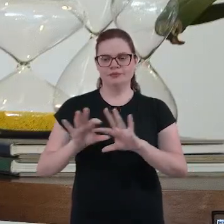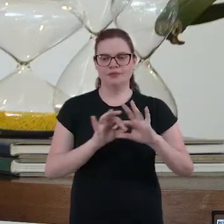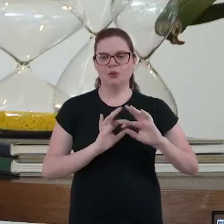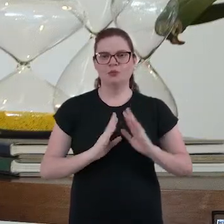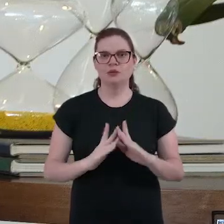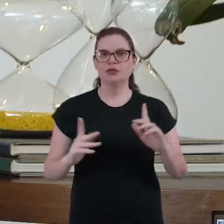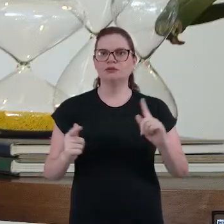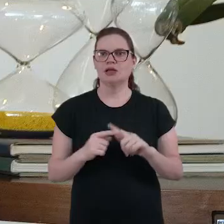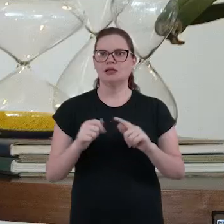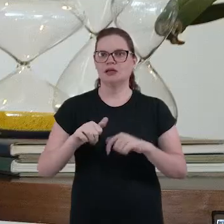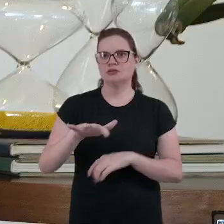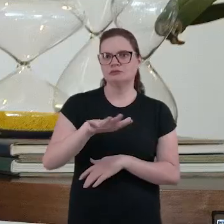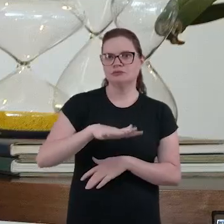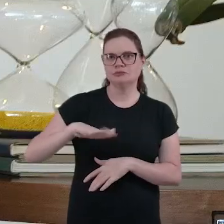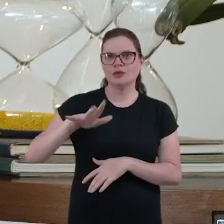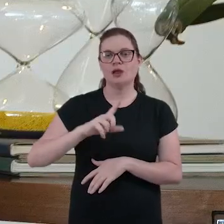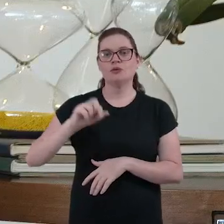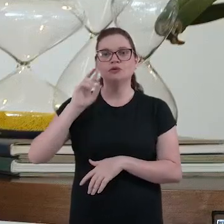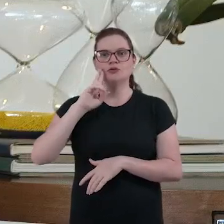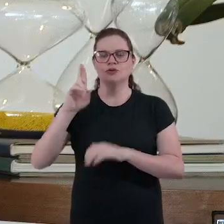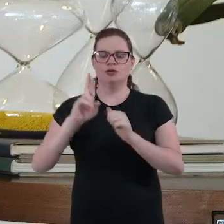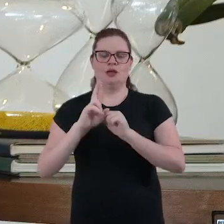Senhor tem abençoado.